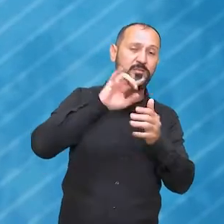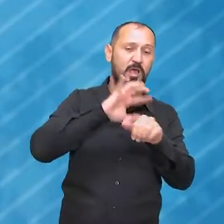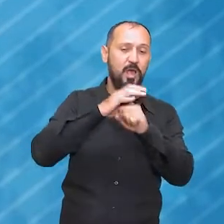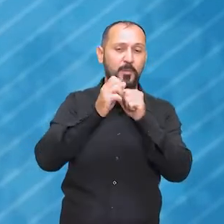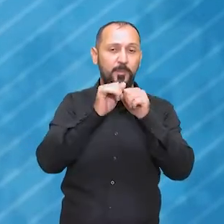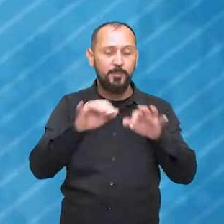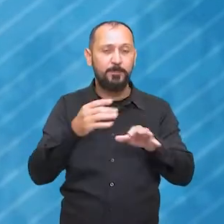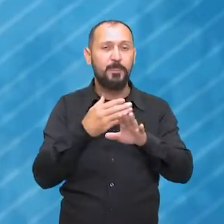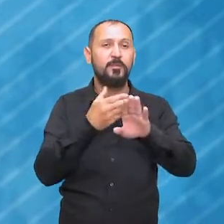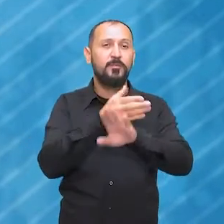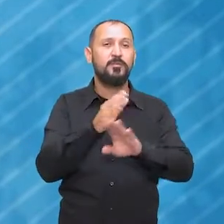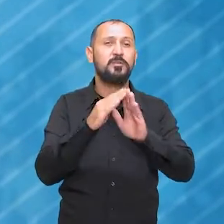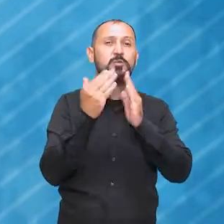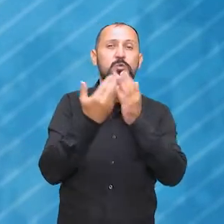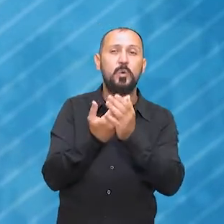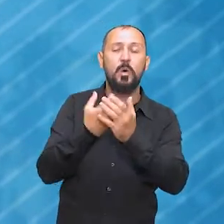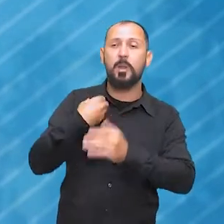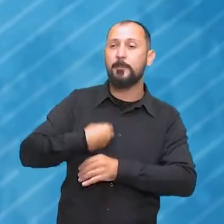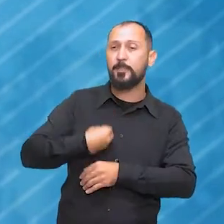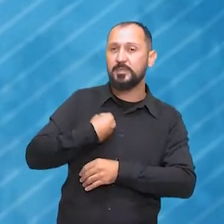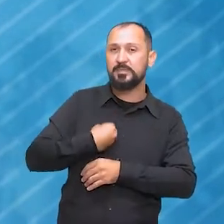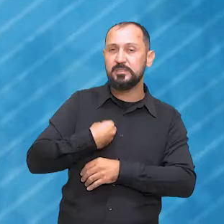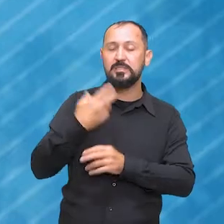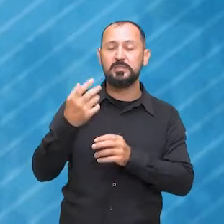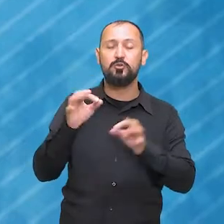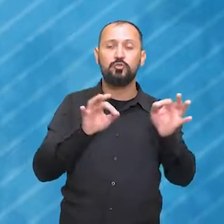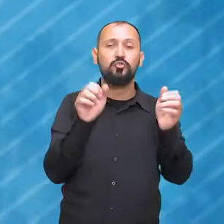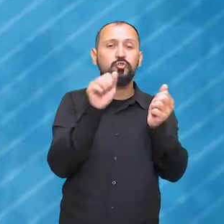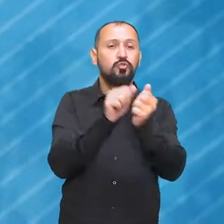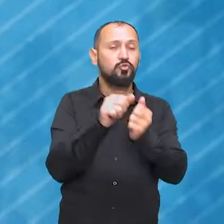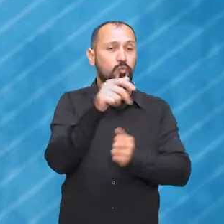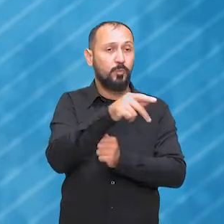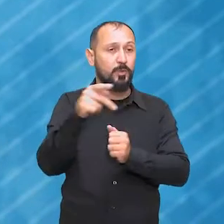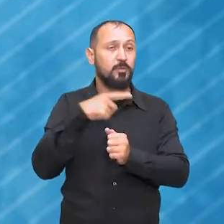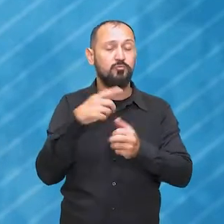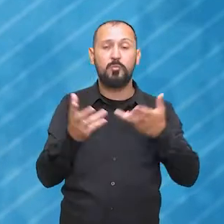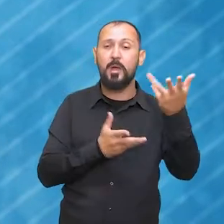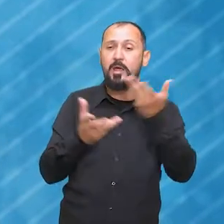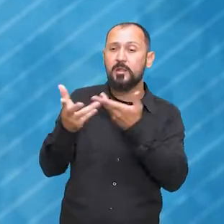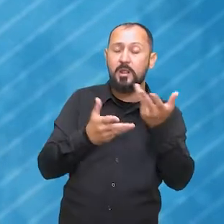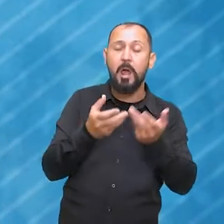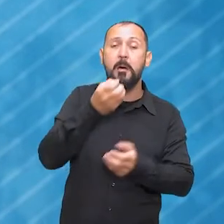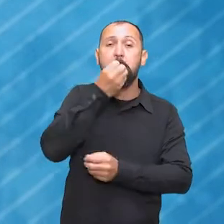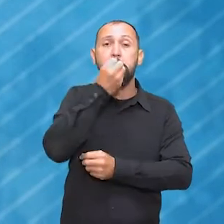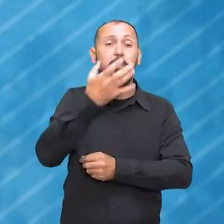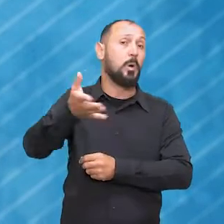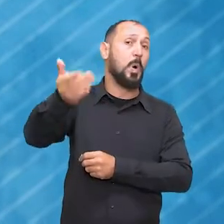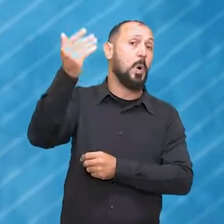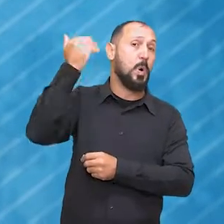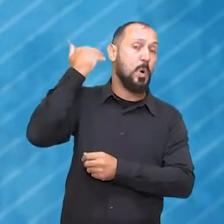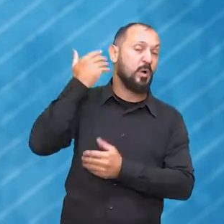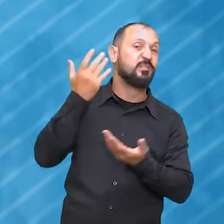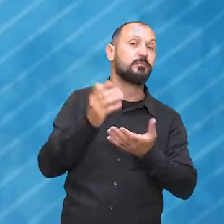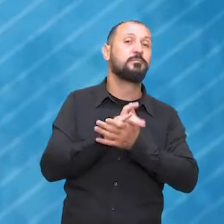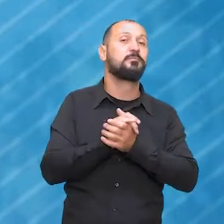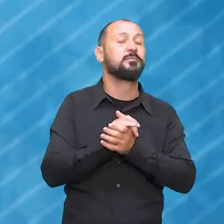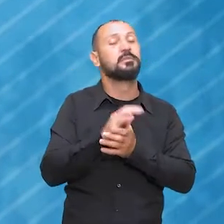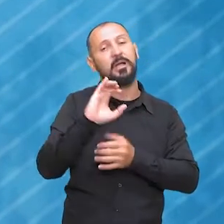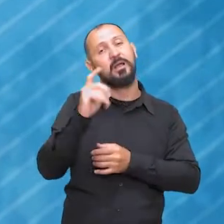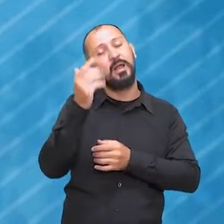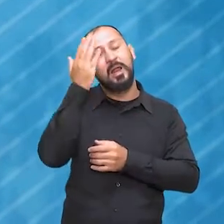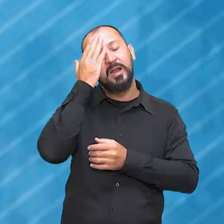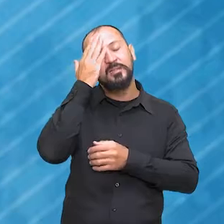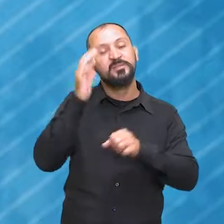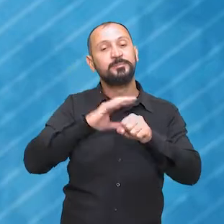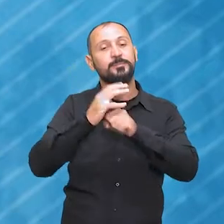foi antes da pandemia, fazíamos colégios presenciais de todos os presidentes. Então, tinha uma interação muito bacana naquela altura, naquela